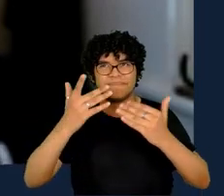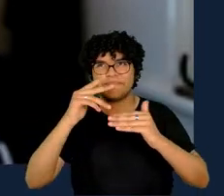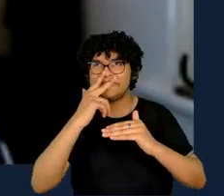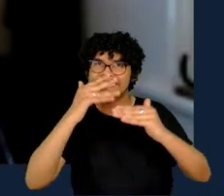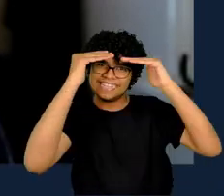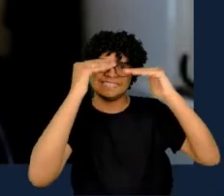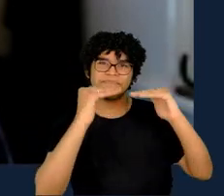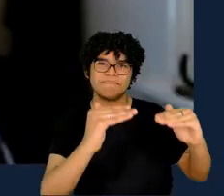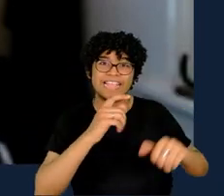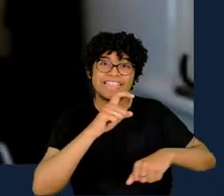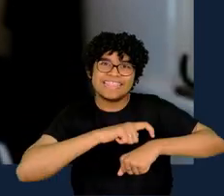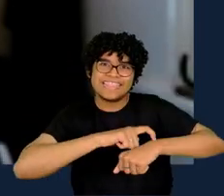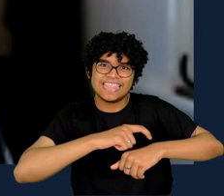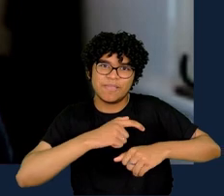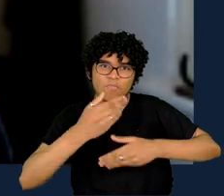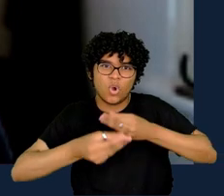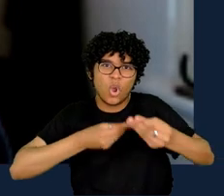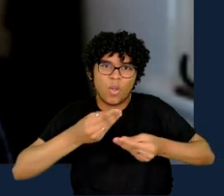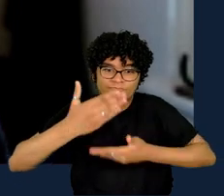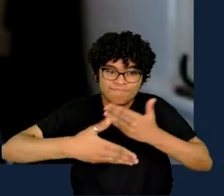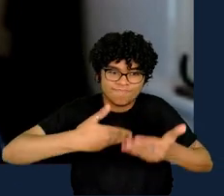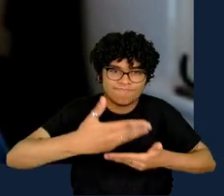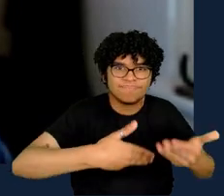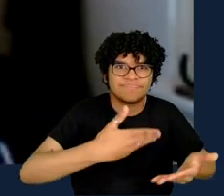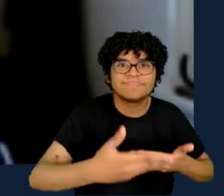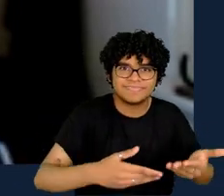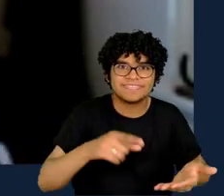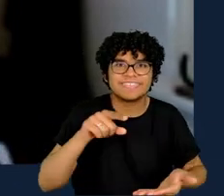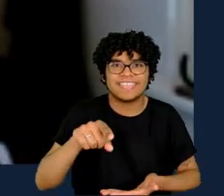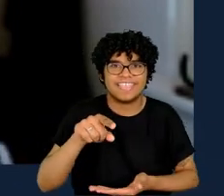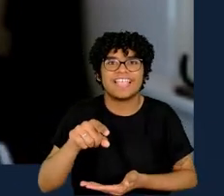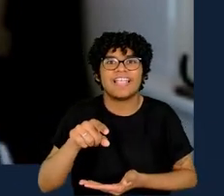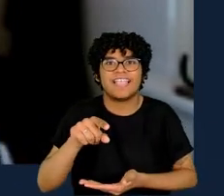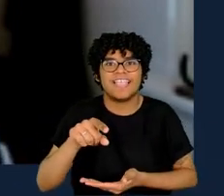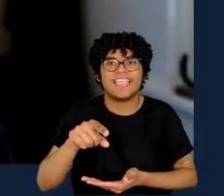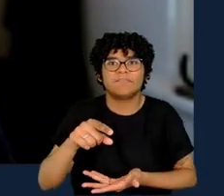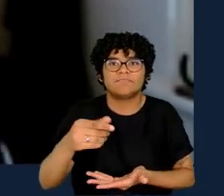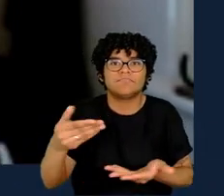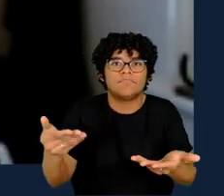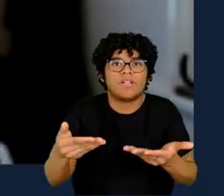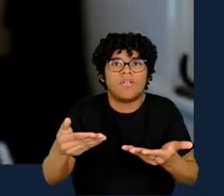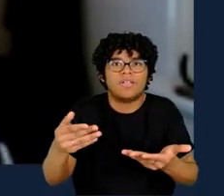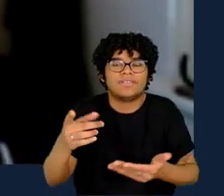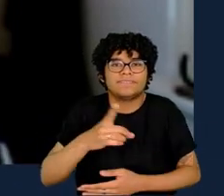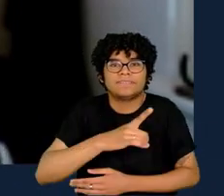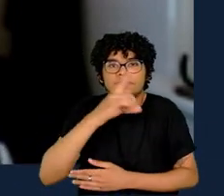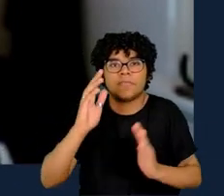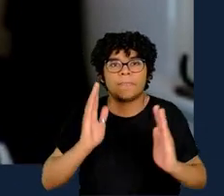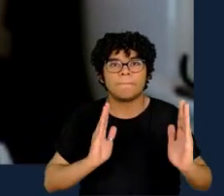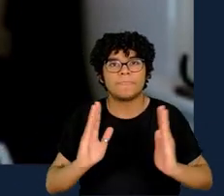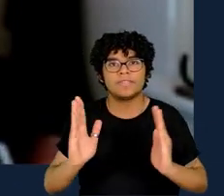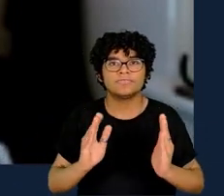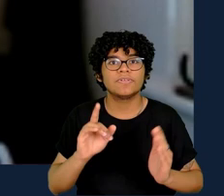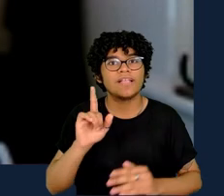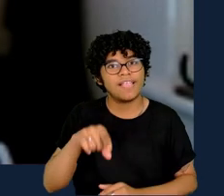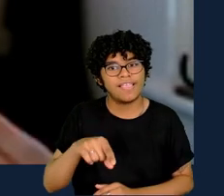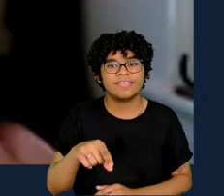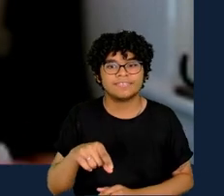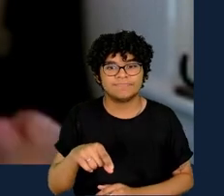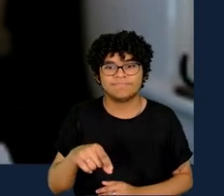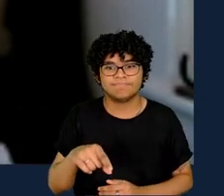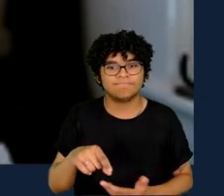o fluxo do tempo da mesma forma como a gente pensa na passagem dos nossos dias e se torna